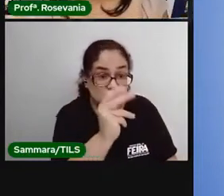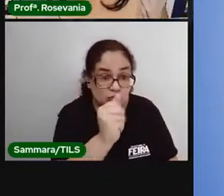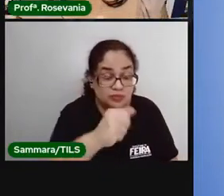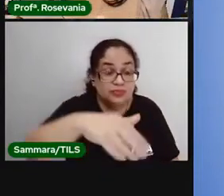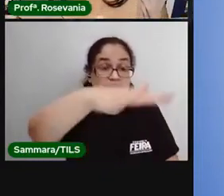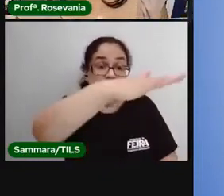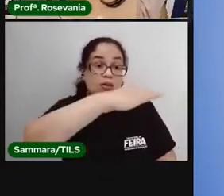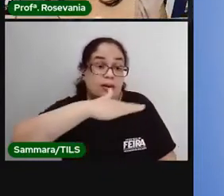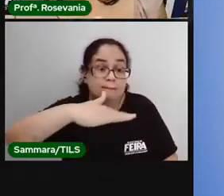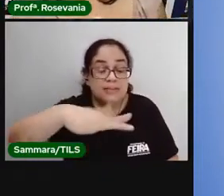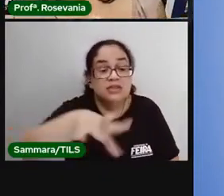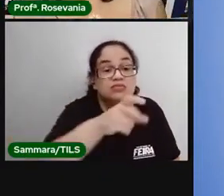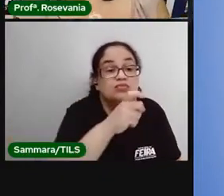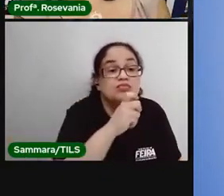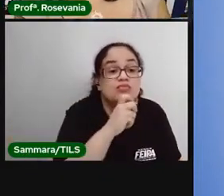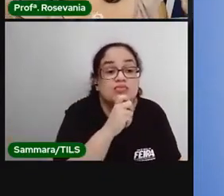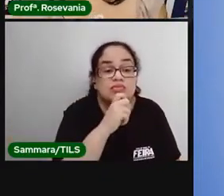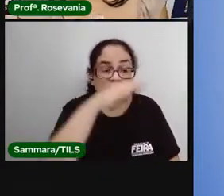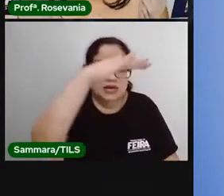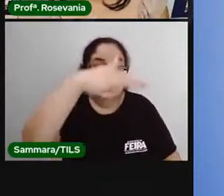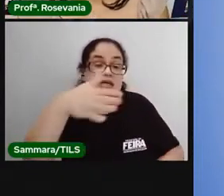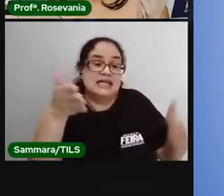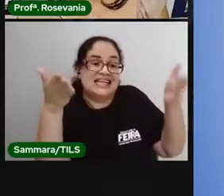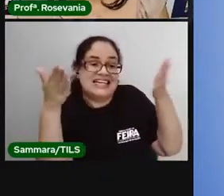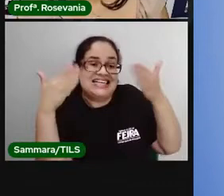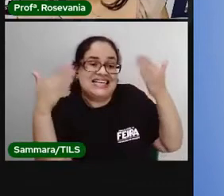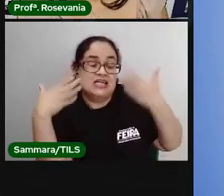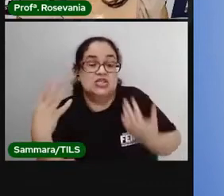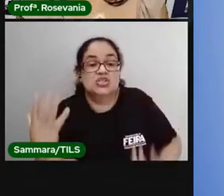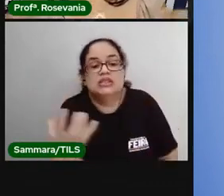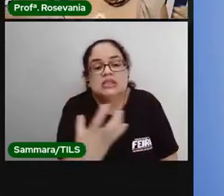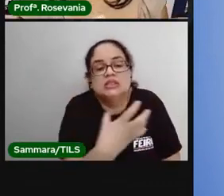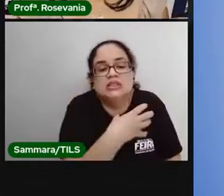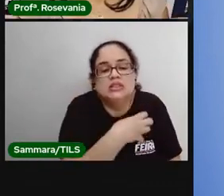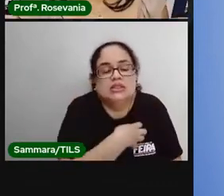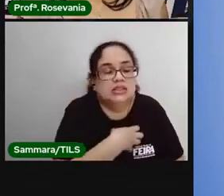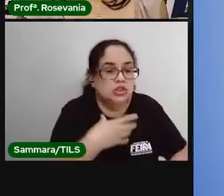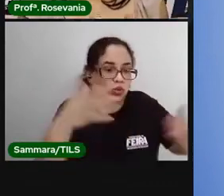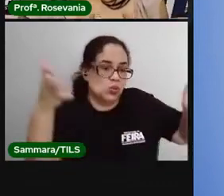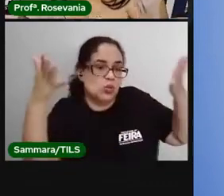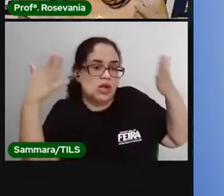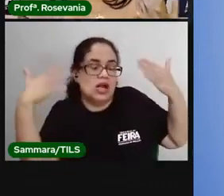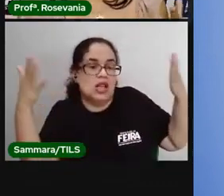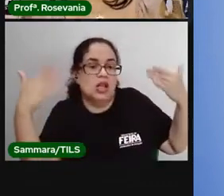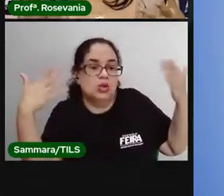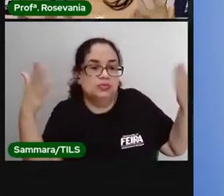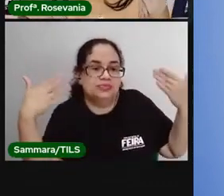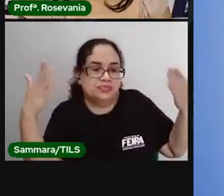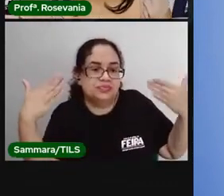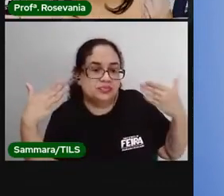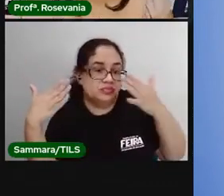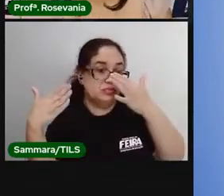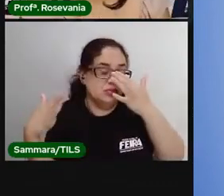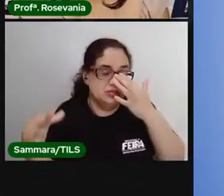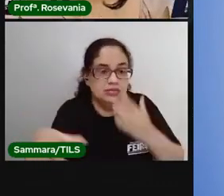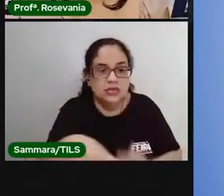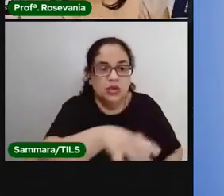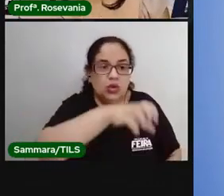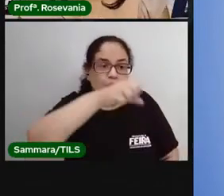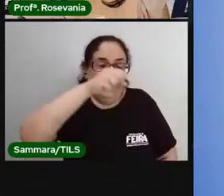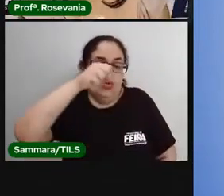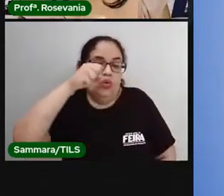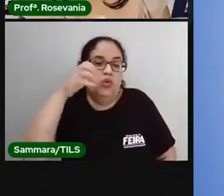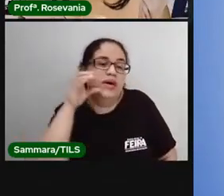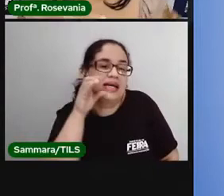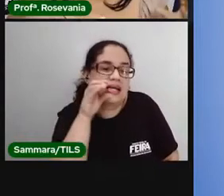fria. Se eu estou numa paisagem quente, eu também sinto ali o calor, sinto aquele, né, aquele vapor, né, mais